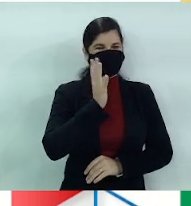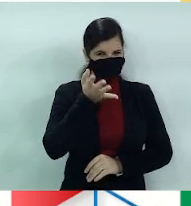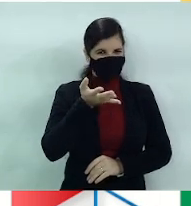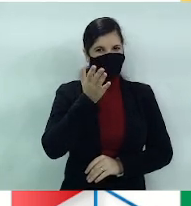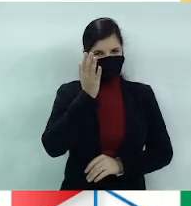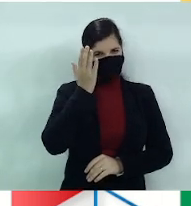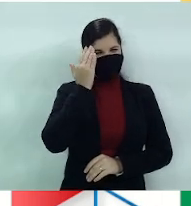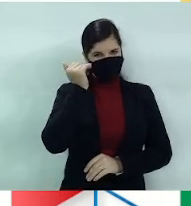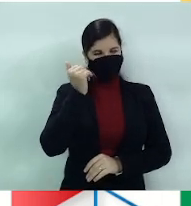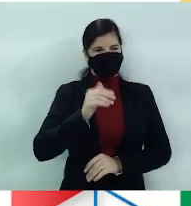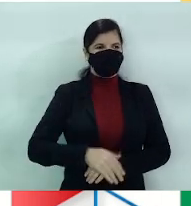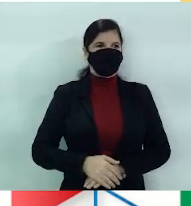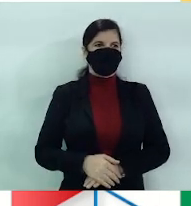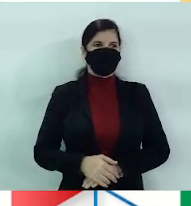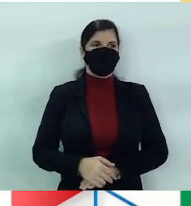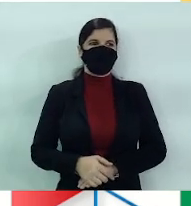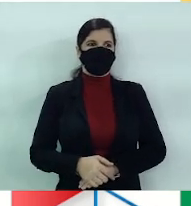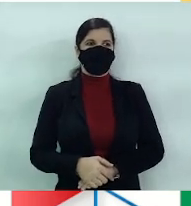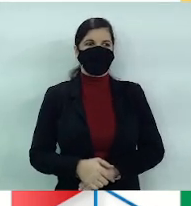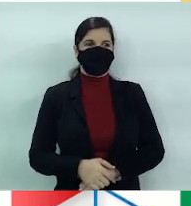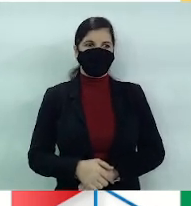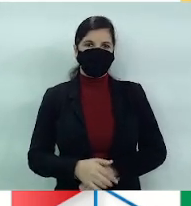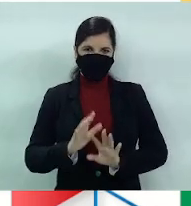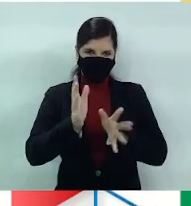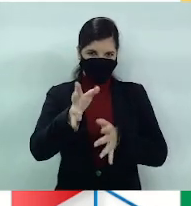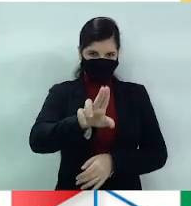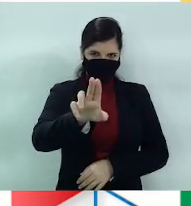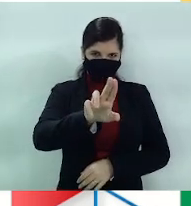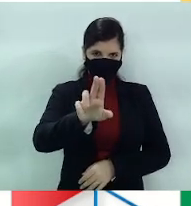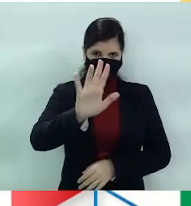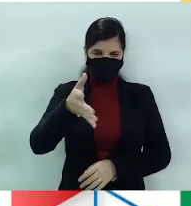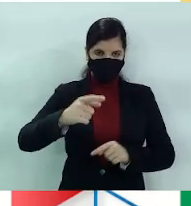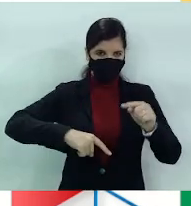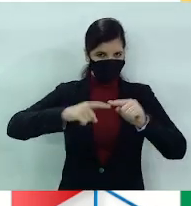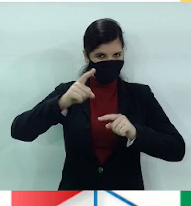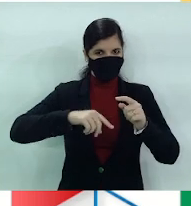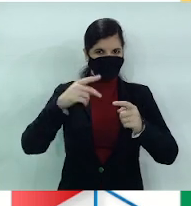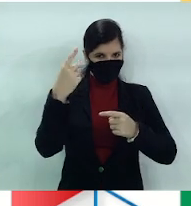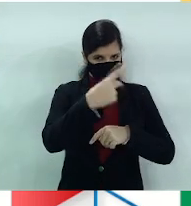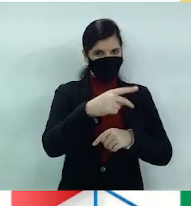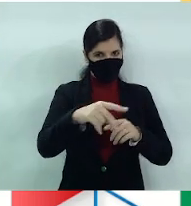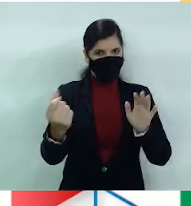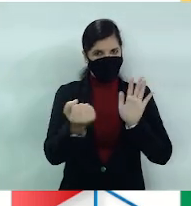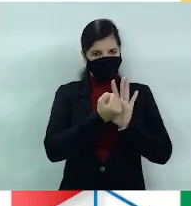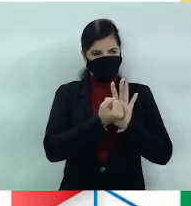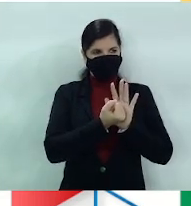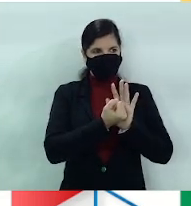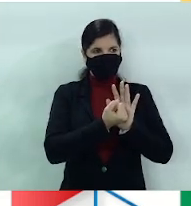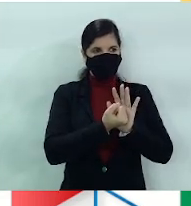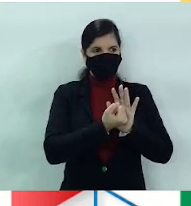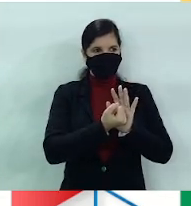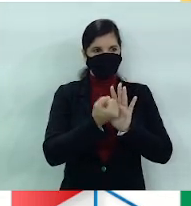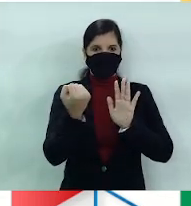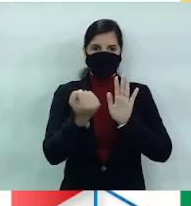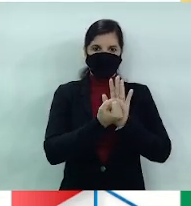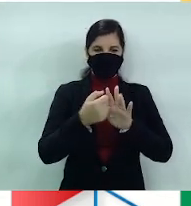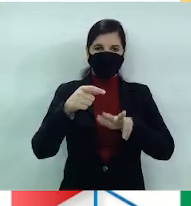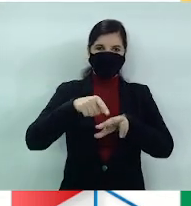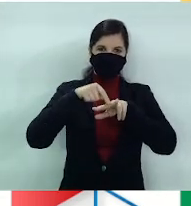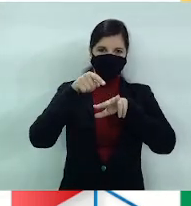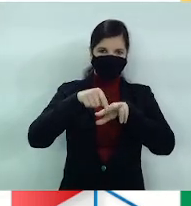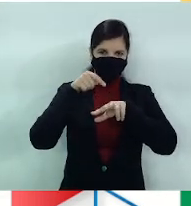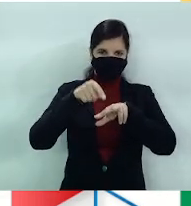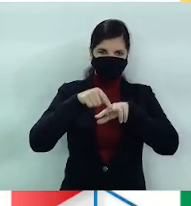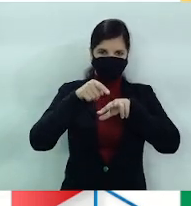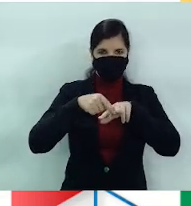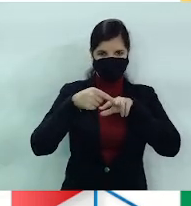ouvido falar, já deve ter até utilizado algum produto dessa marca, que é a marca da